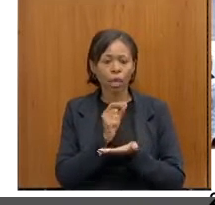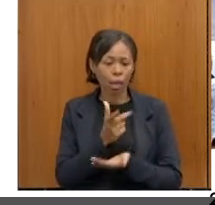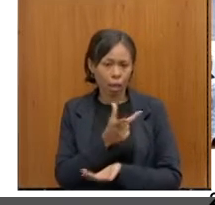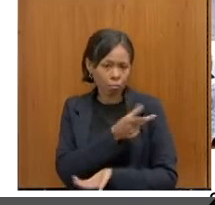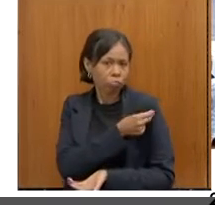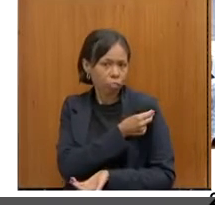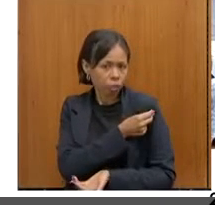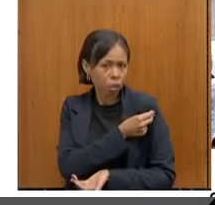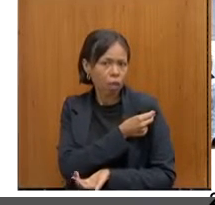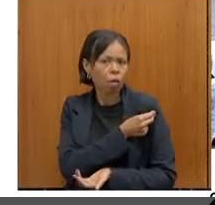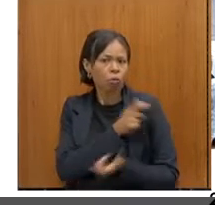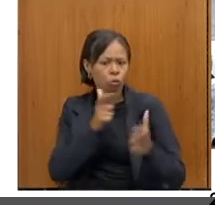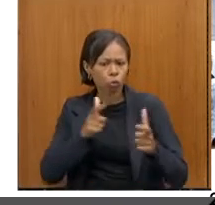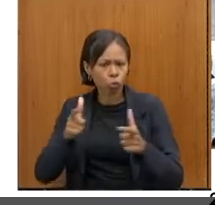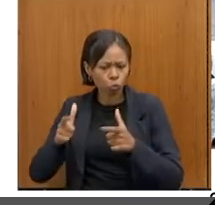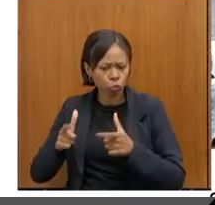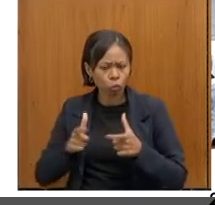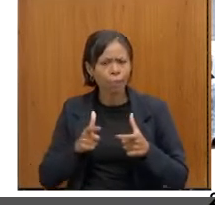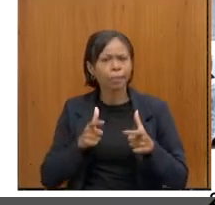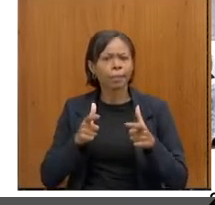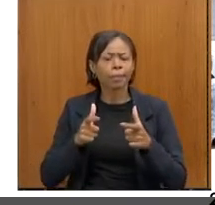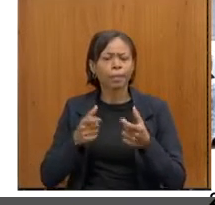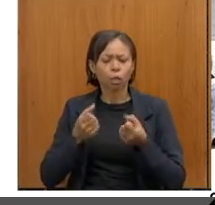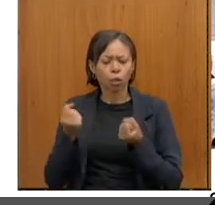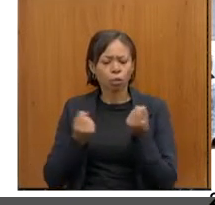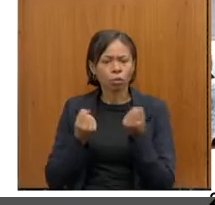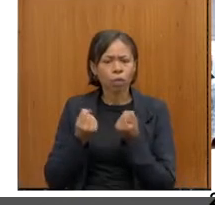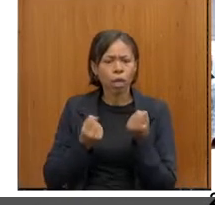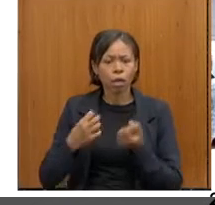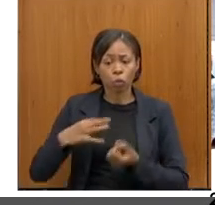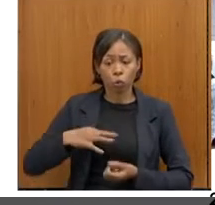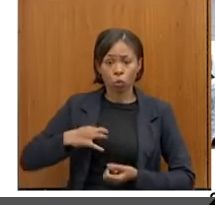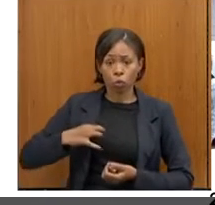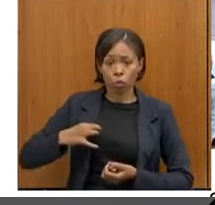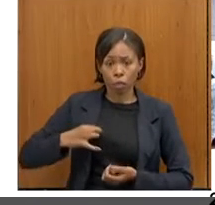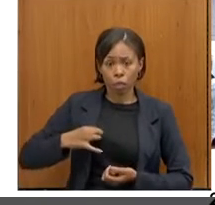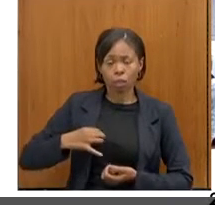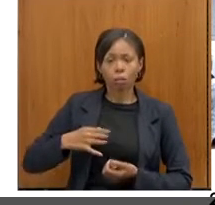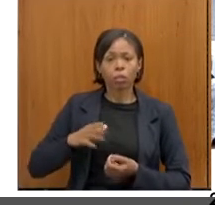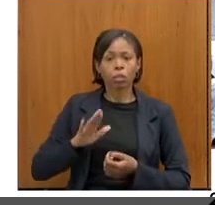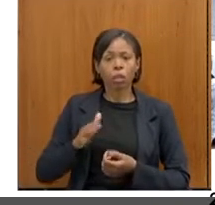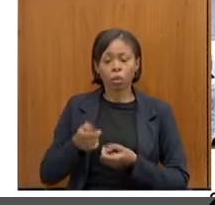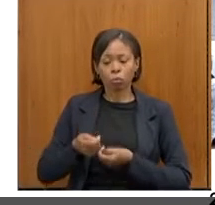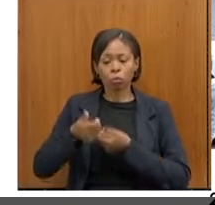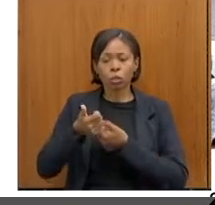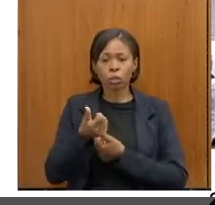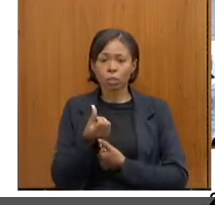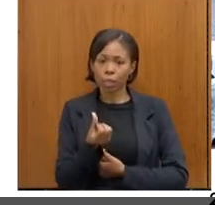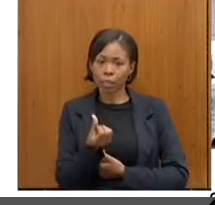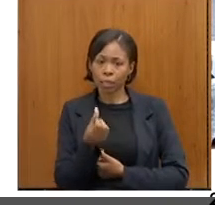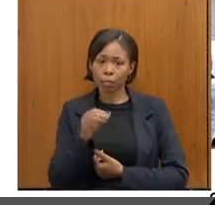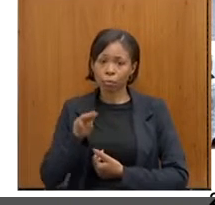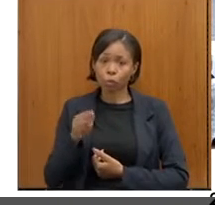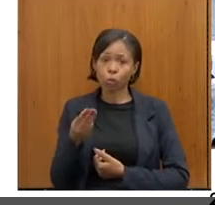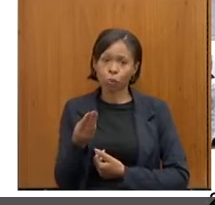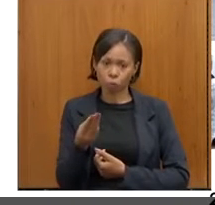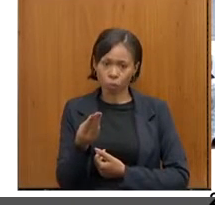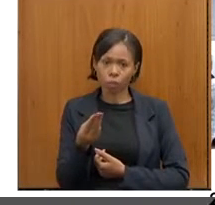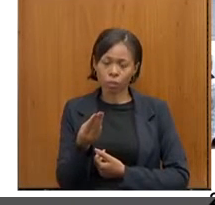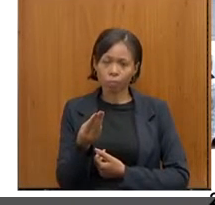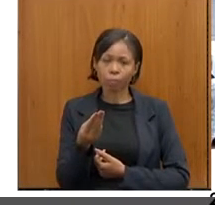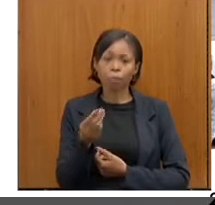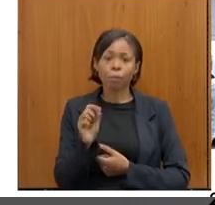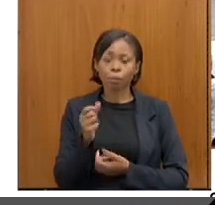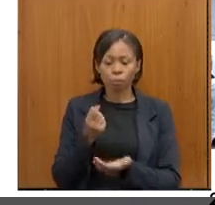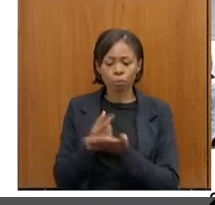com infraestrutura com veículos com voluntariado doamos aí seis milhões de reais junto com a cliente para compra de